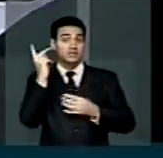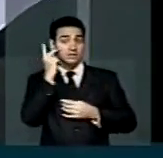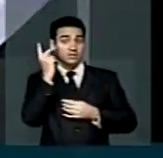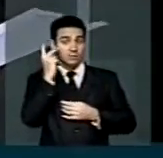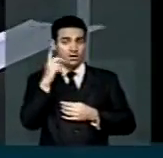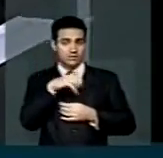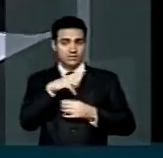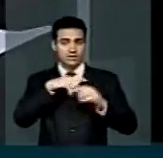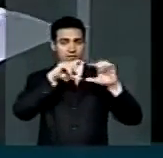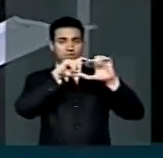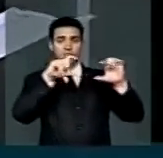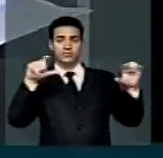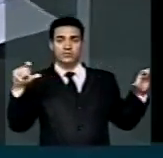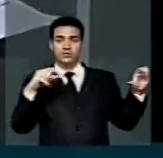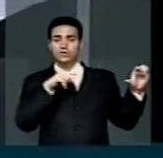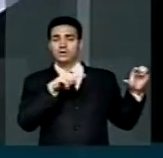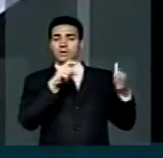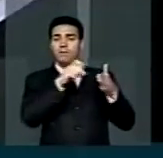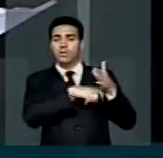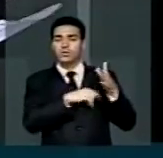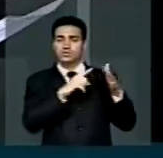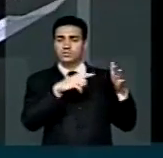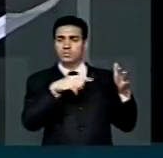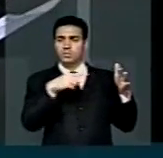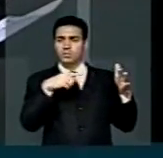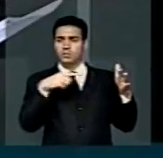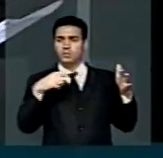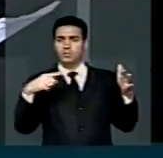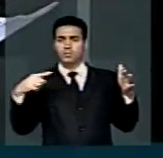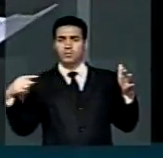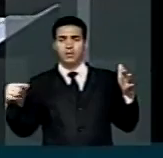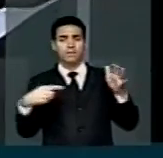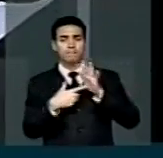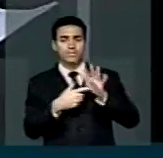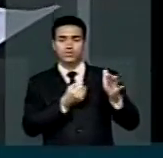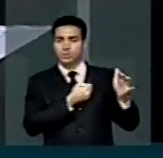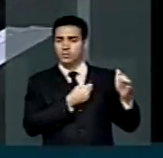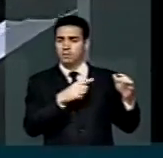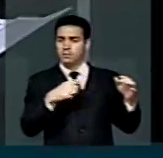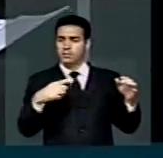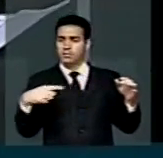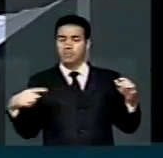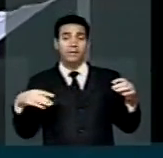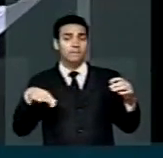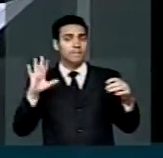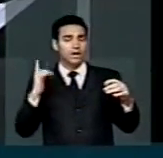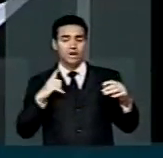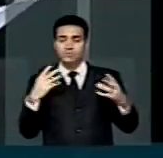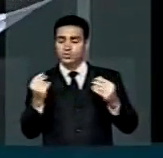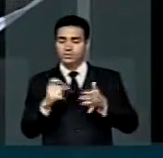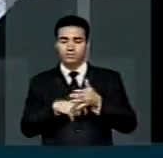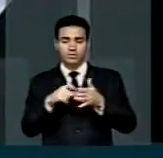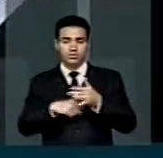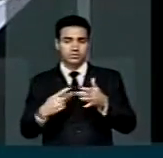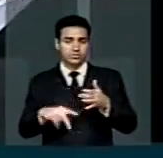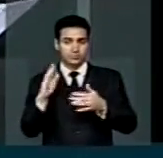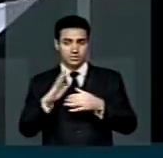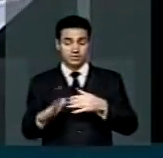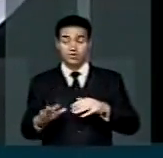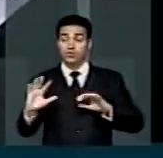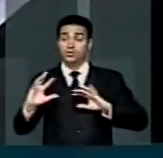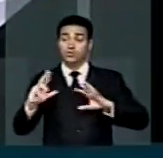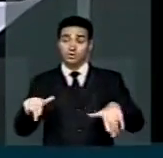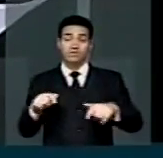tem um impostômetro, sempre a gente vê, né, os bilhões, né, do impostômetro que ocorre no nosso país, e tudo isso é